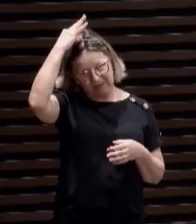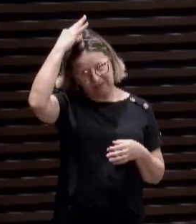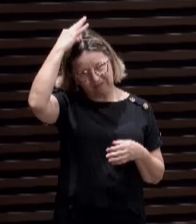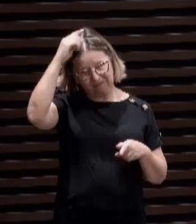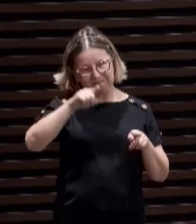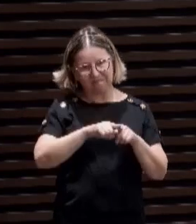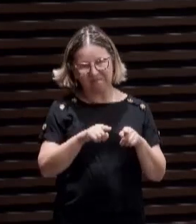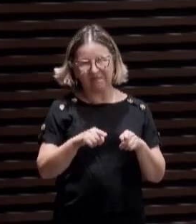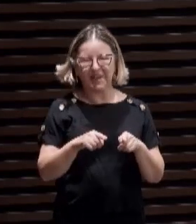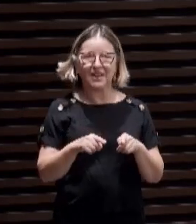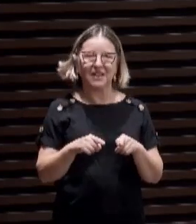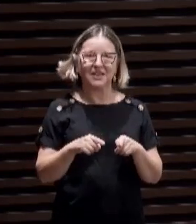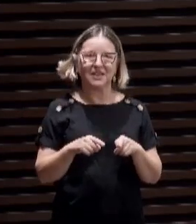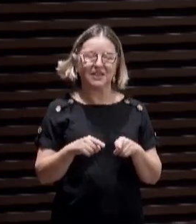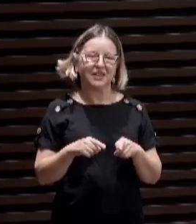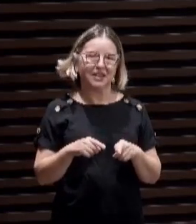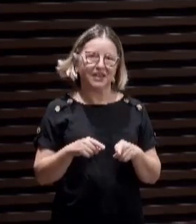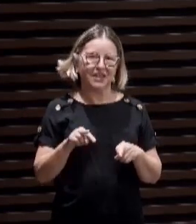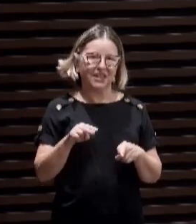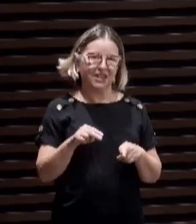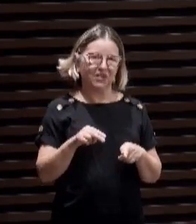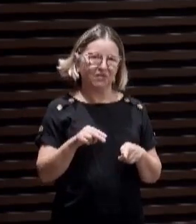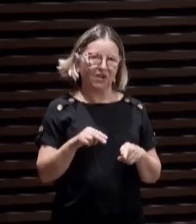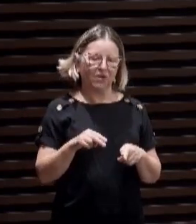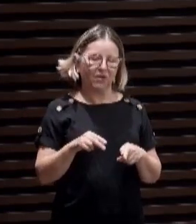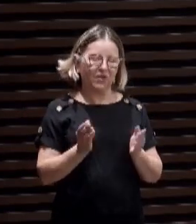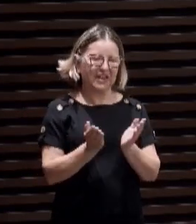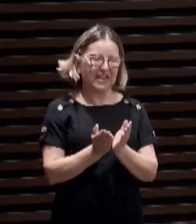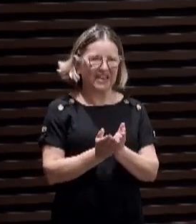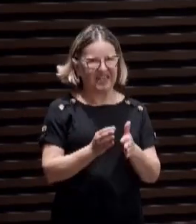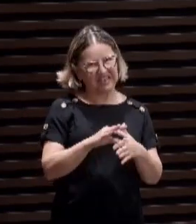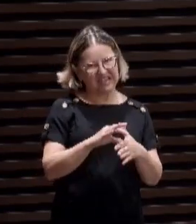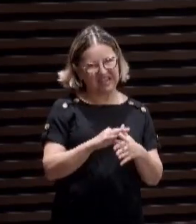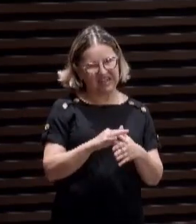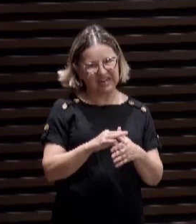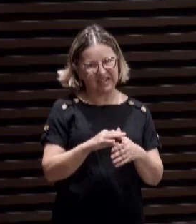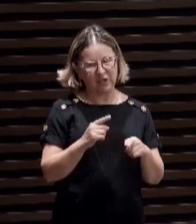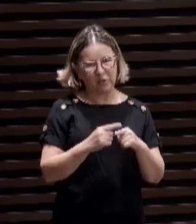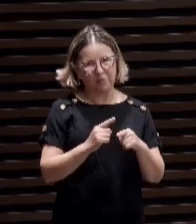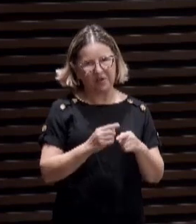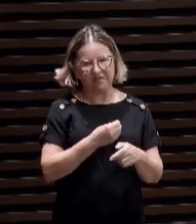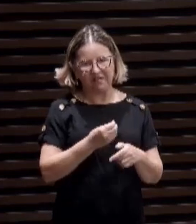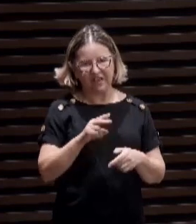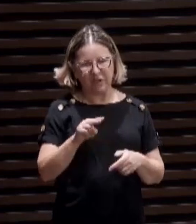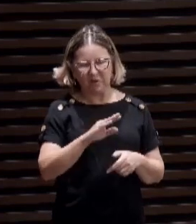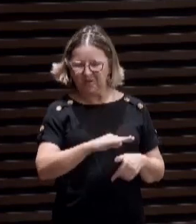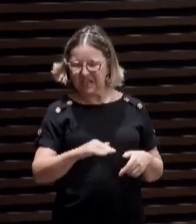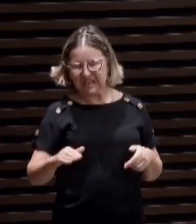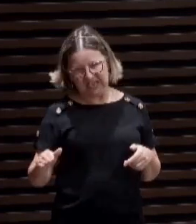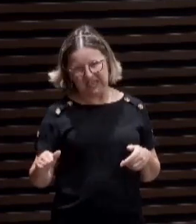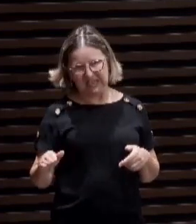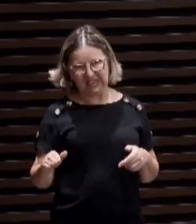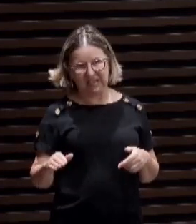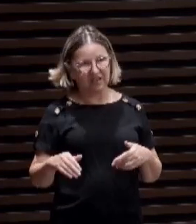Cristo. Leite vos dei a beber, não vos dei alimento sólido, porque ainda não podíeis suportá-lo,